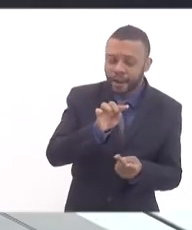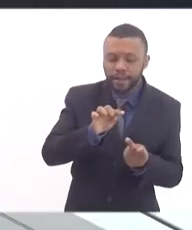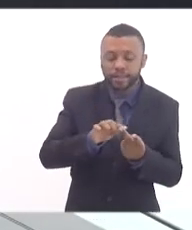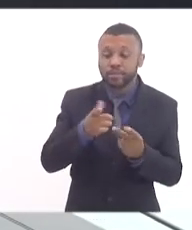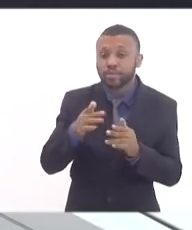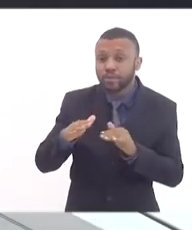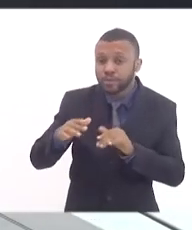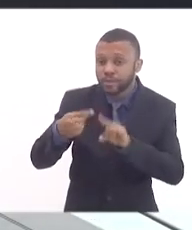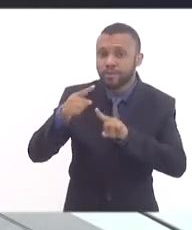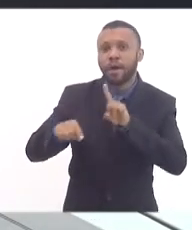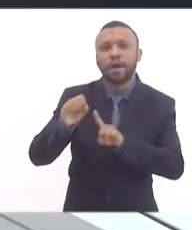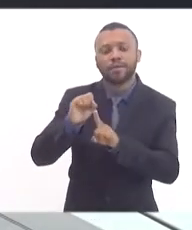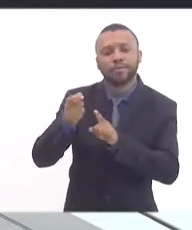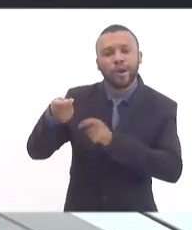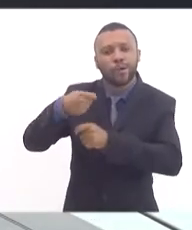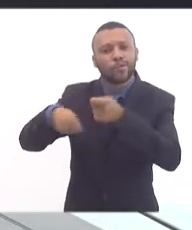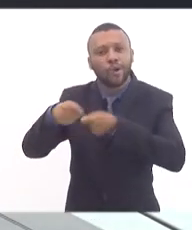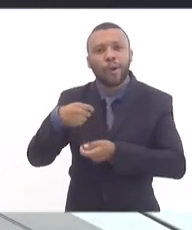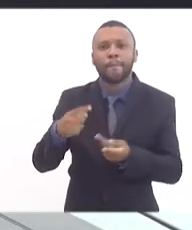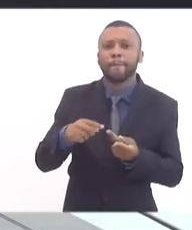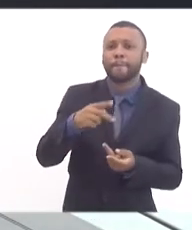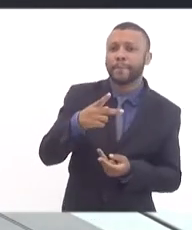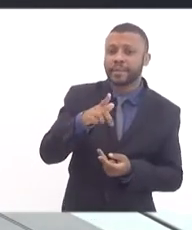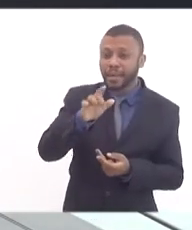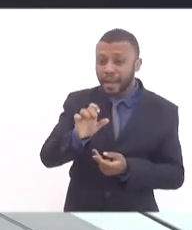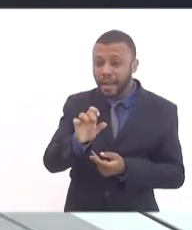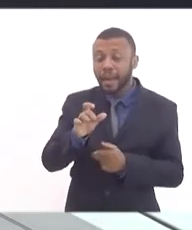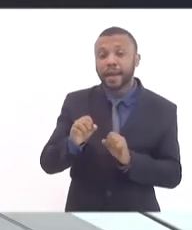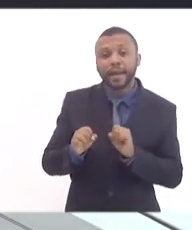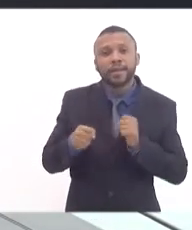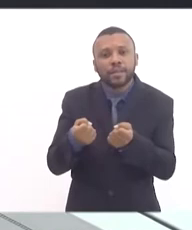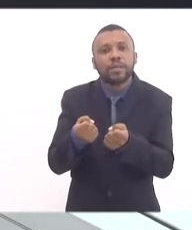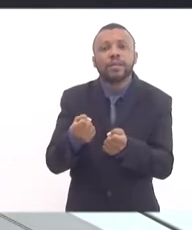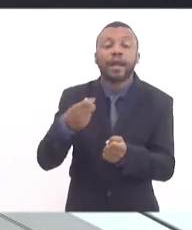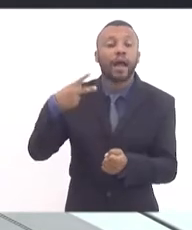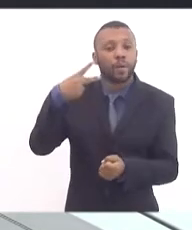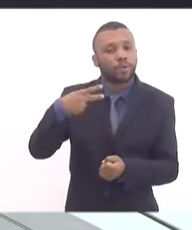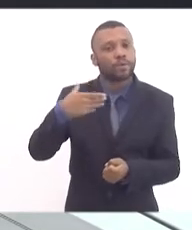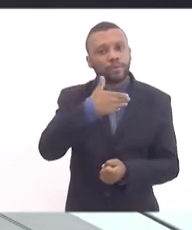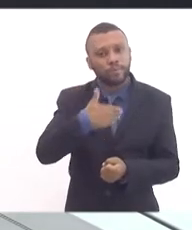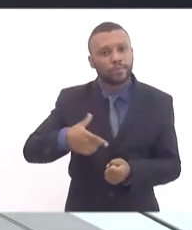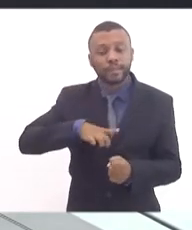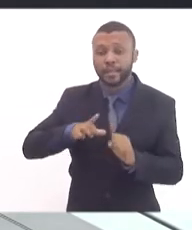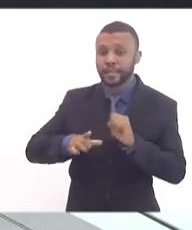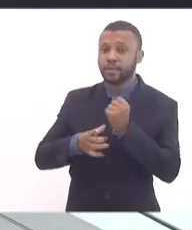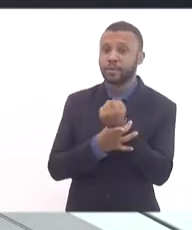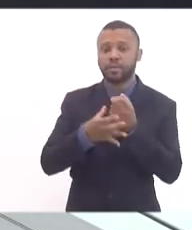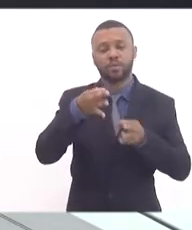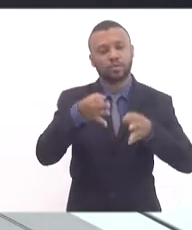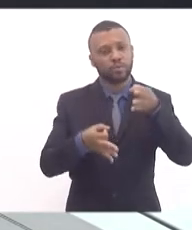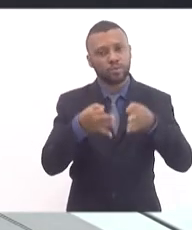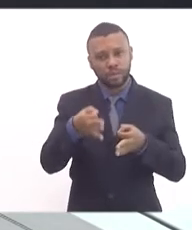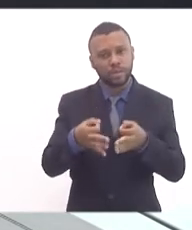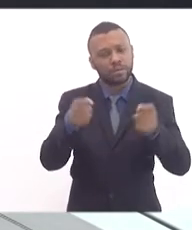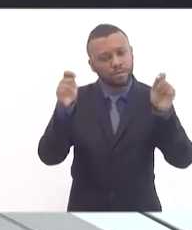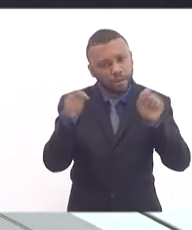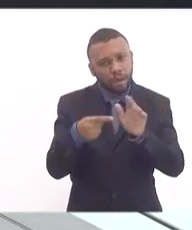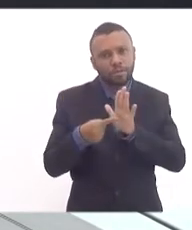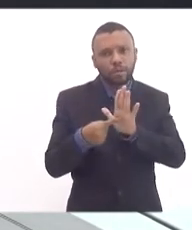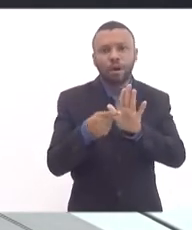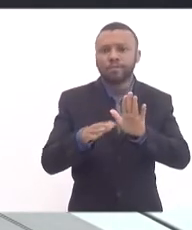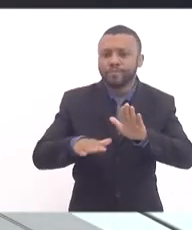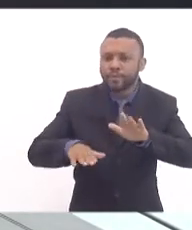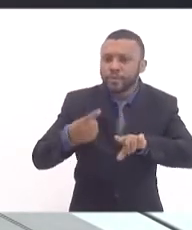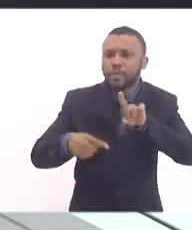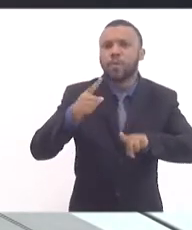é garantir que a política pública tem a segurança jurídica e que ela aconteça de forma a trazer realmente um desenvolvimento do Estado do Rio de